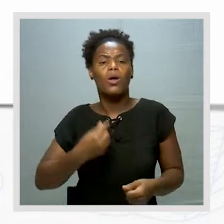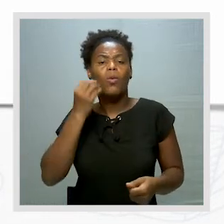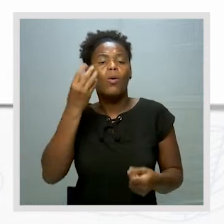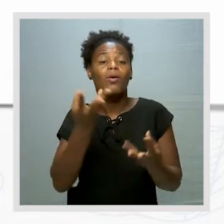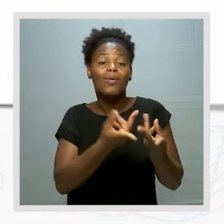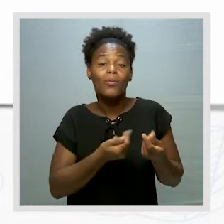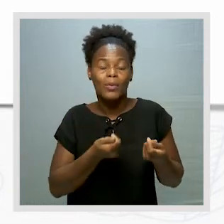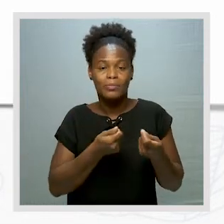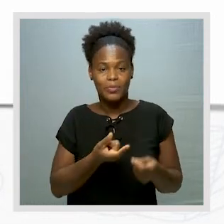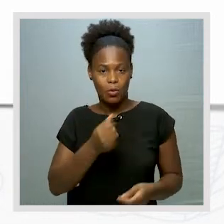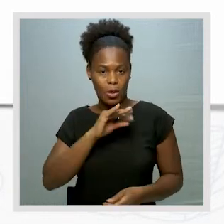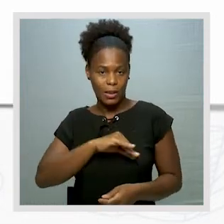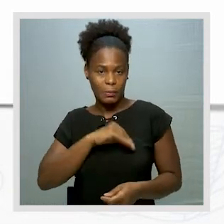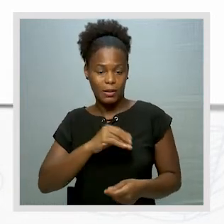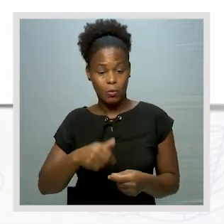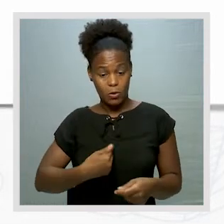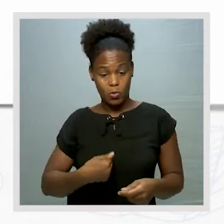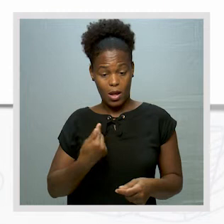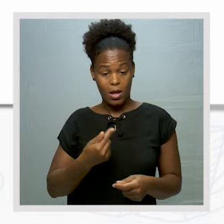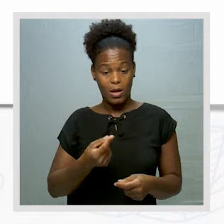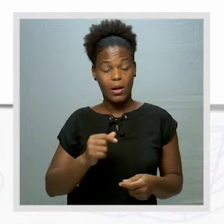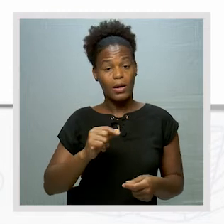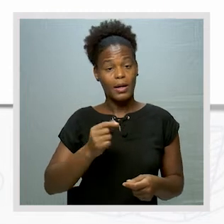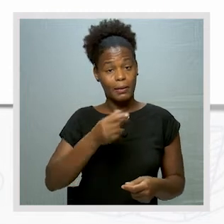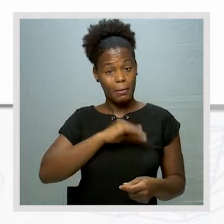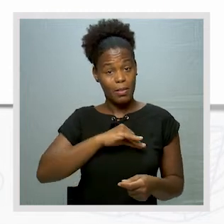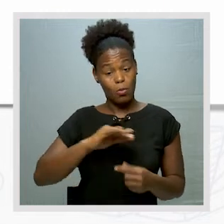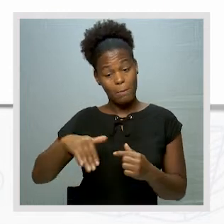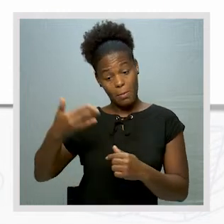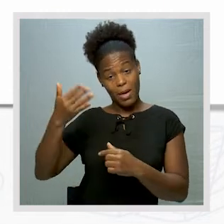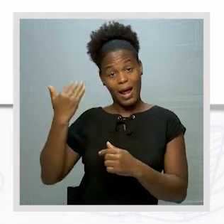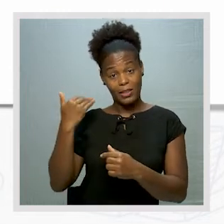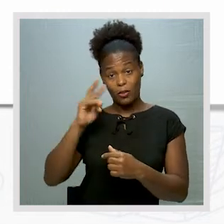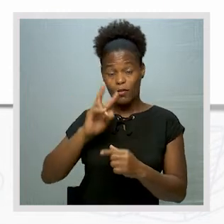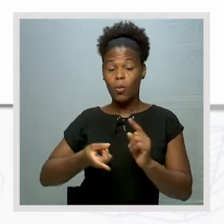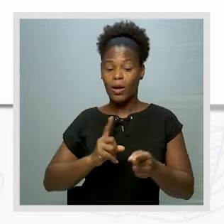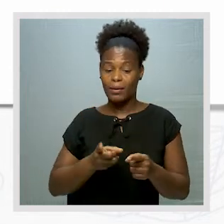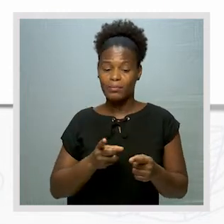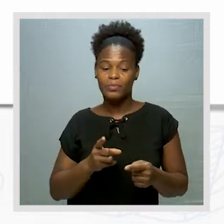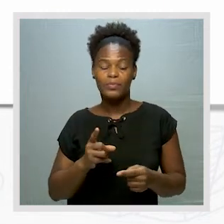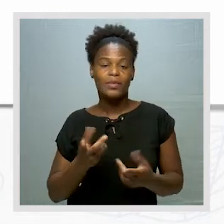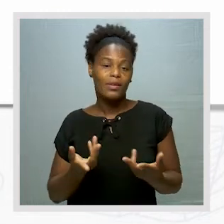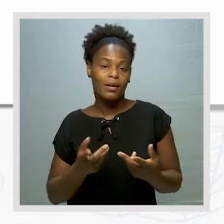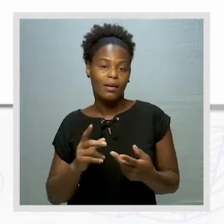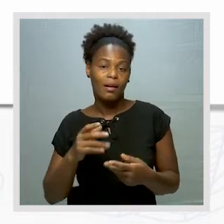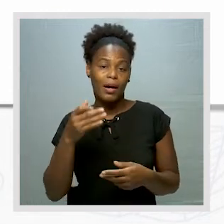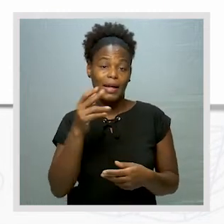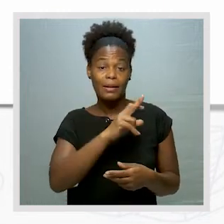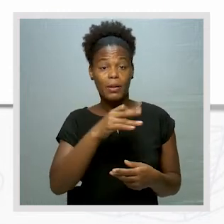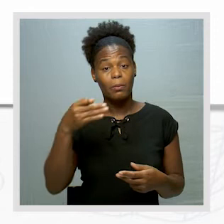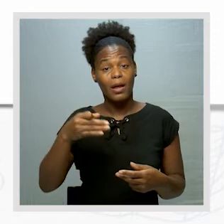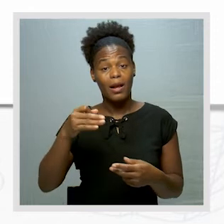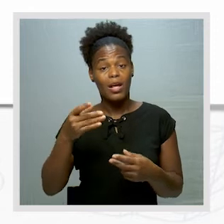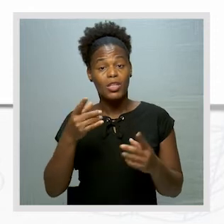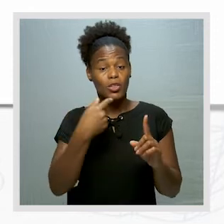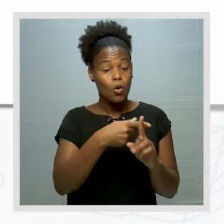pessoal? O rendimento pessoal é o rendimento primário, que nós já vimos o que é. O rendimento primário é o somatório